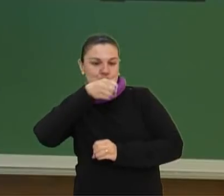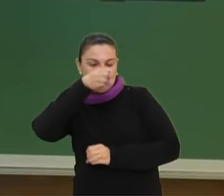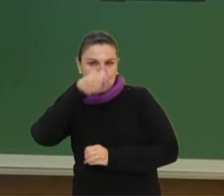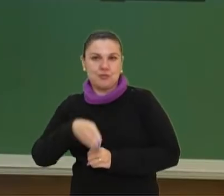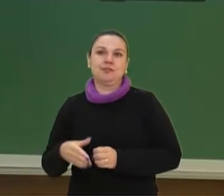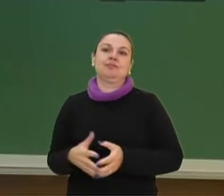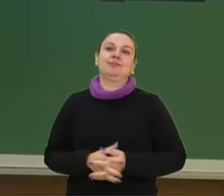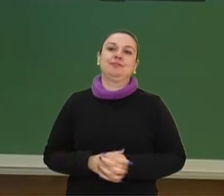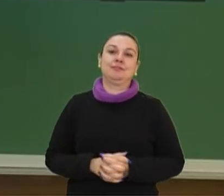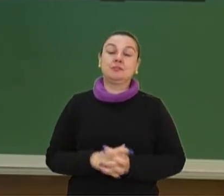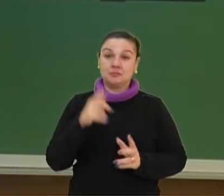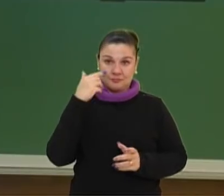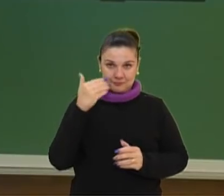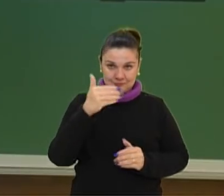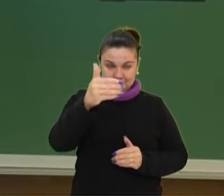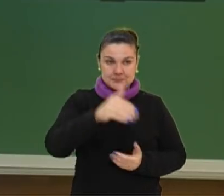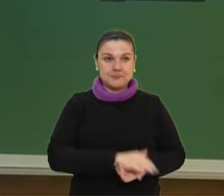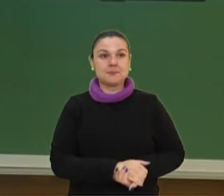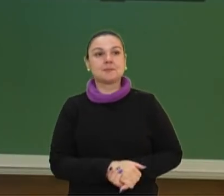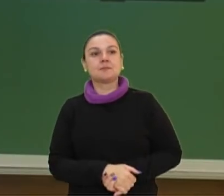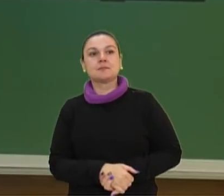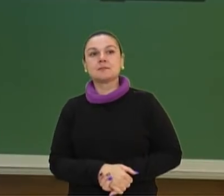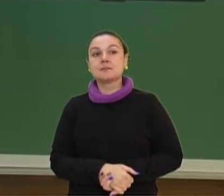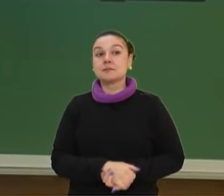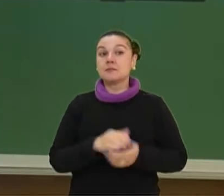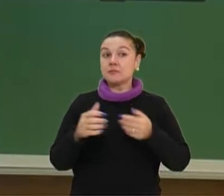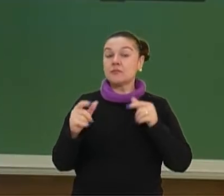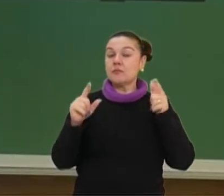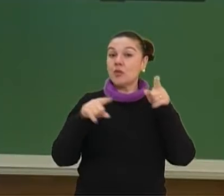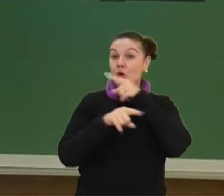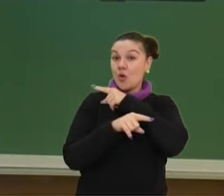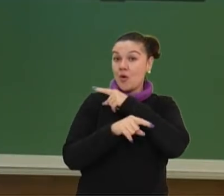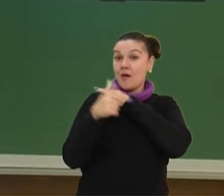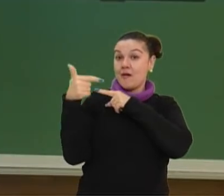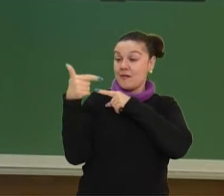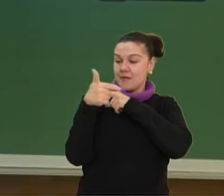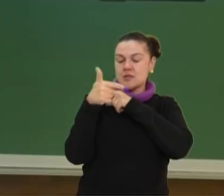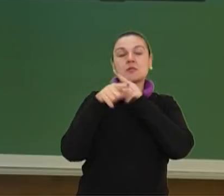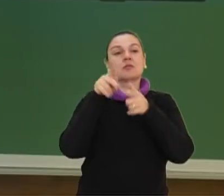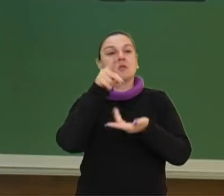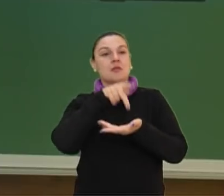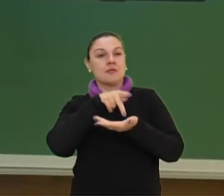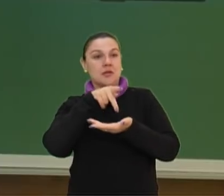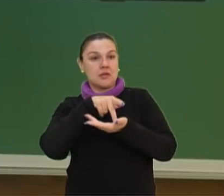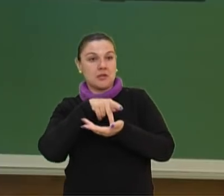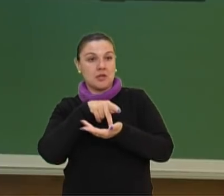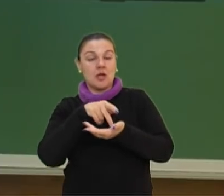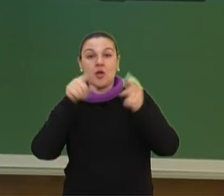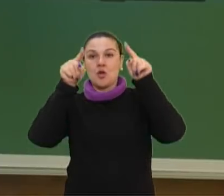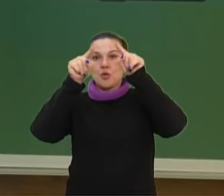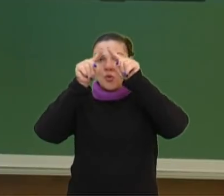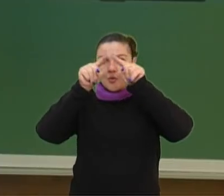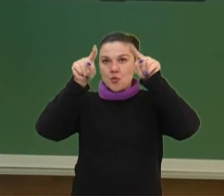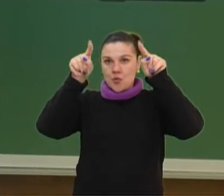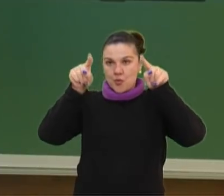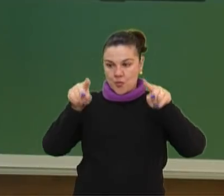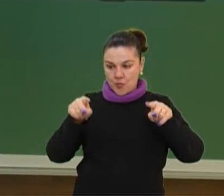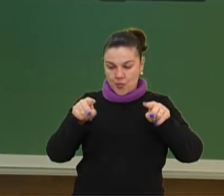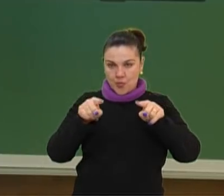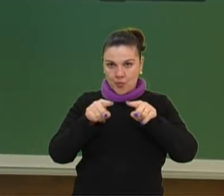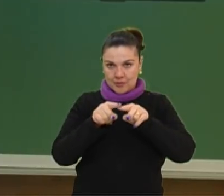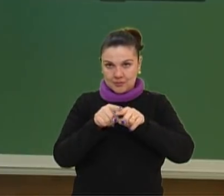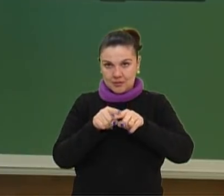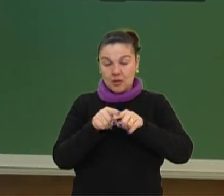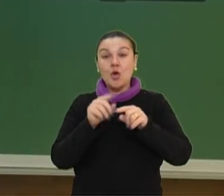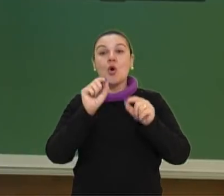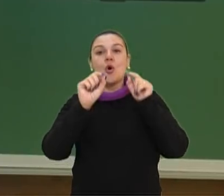esqueçam disso. Vamos continuar então? Vamos lá. A segunda sentença é verdadeira. Em um quadrilátero convexo,